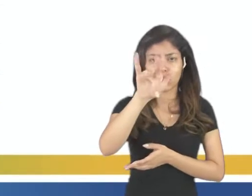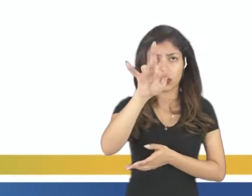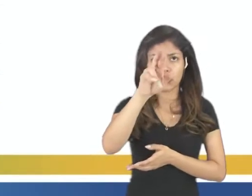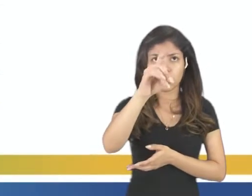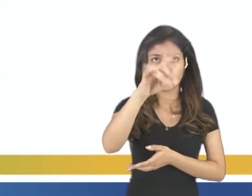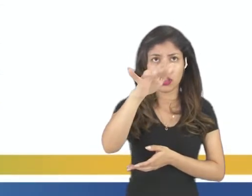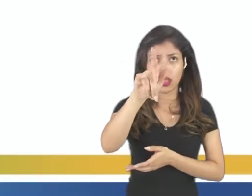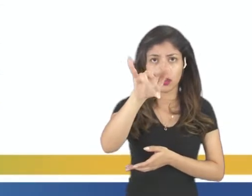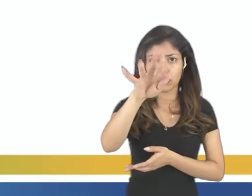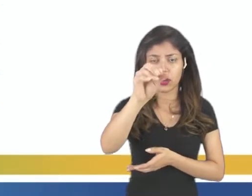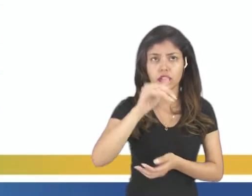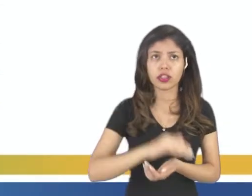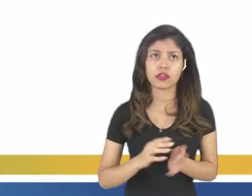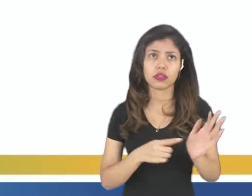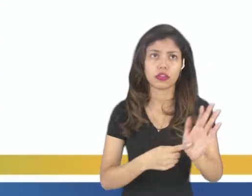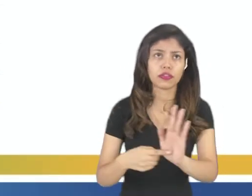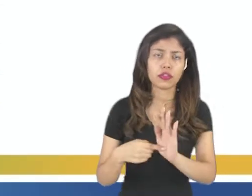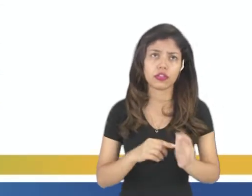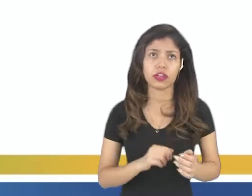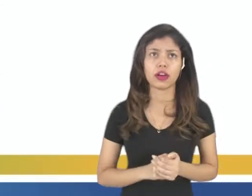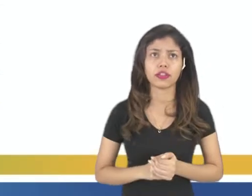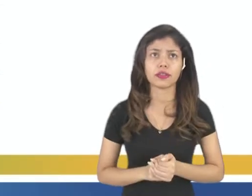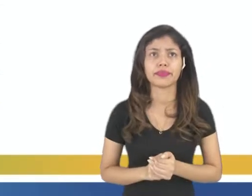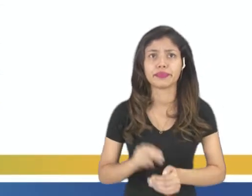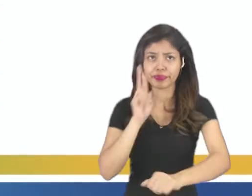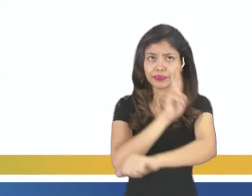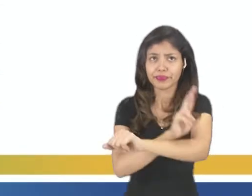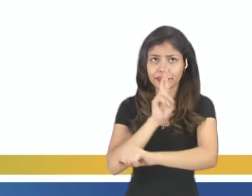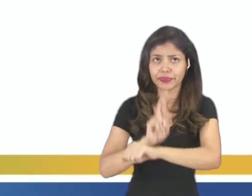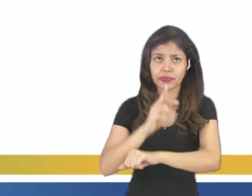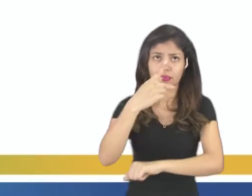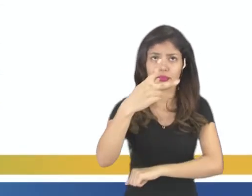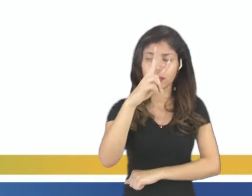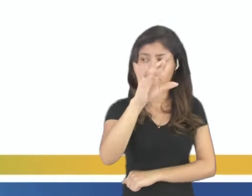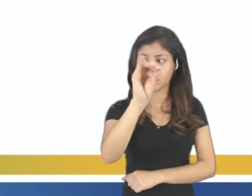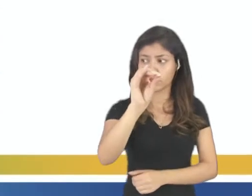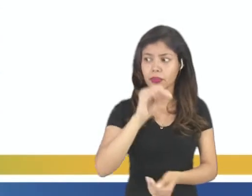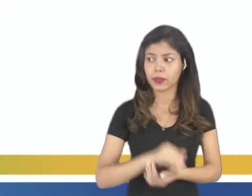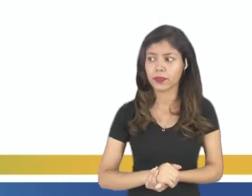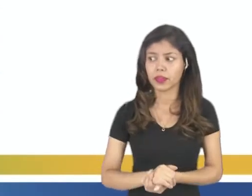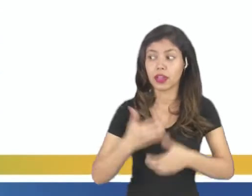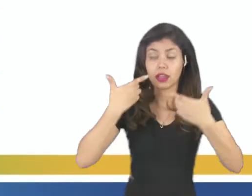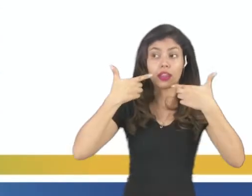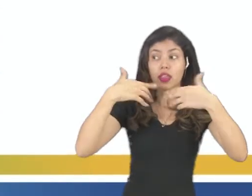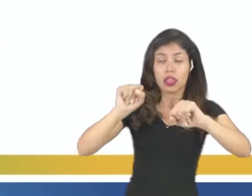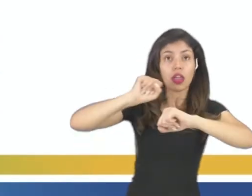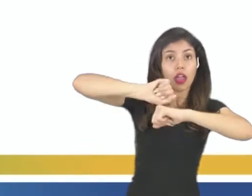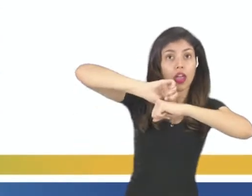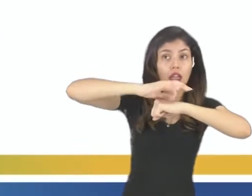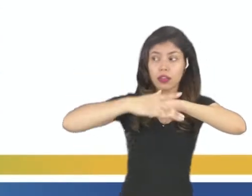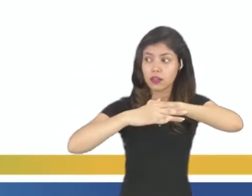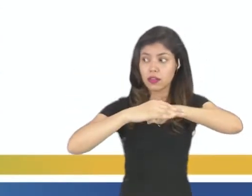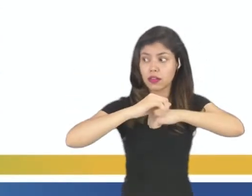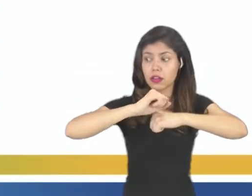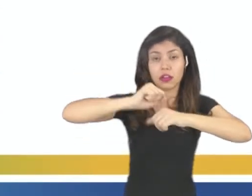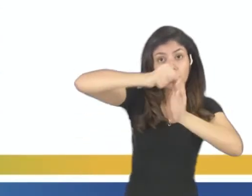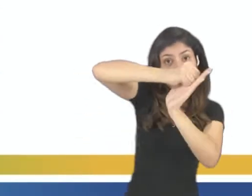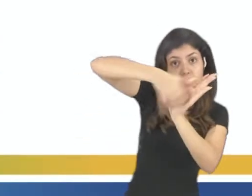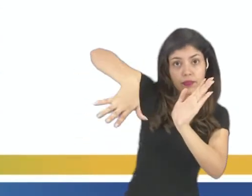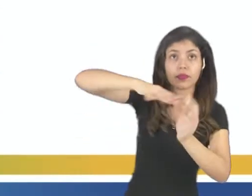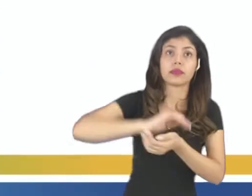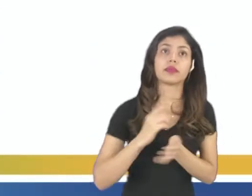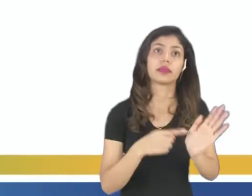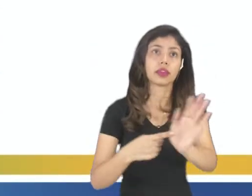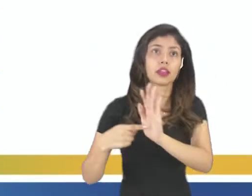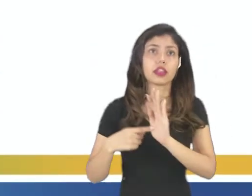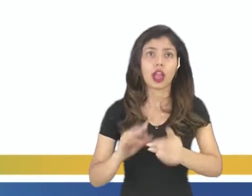linguagem, união do religioso e do profano, né? Arte dualista, jogo